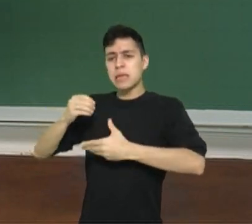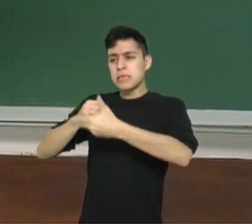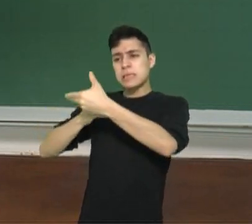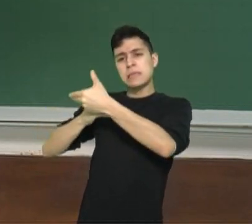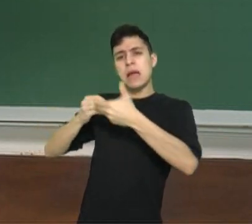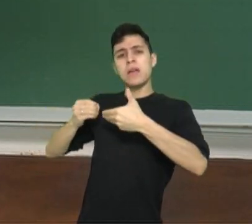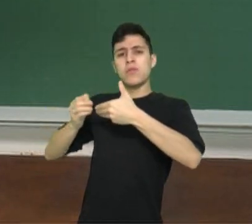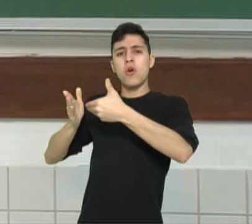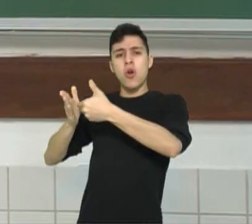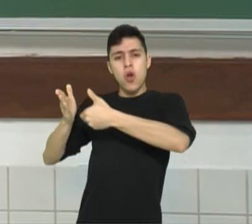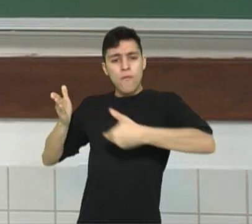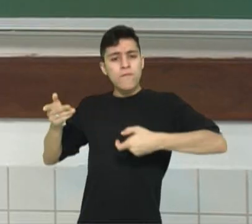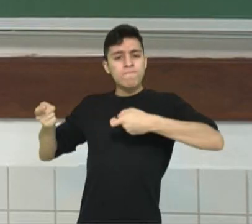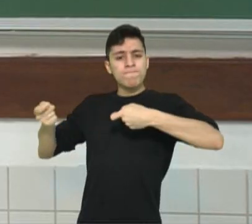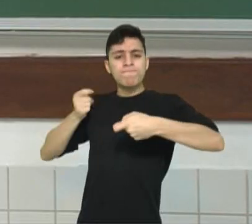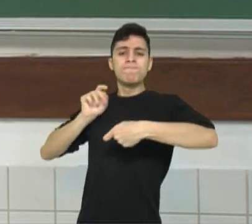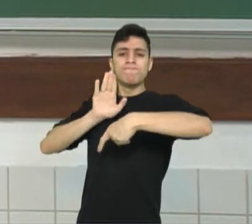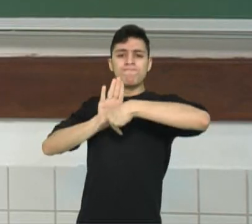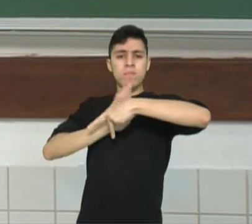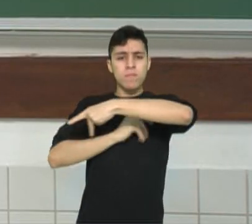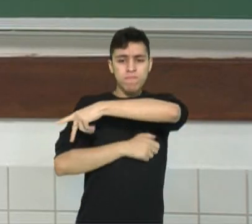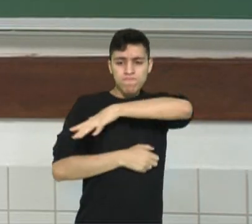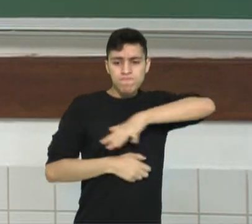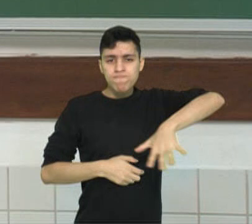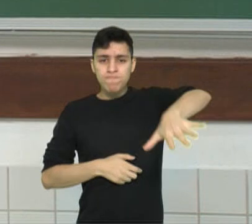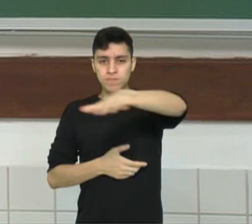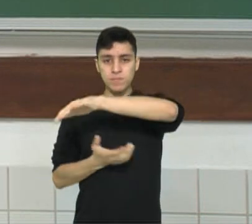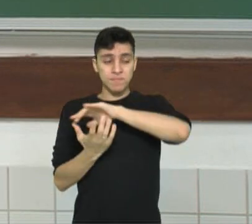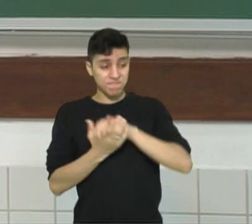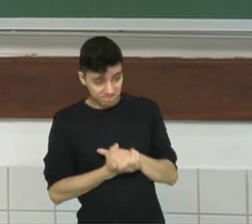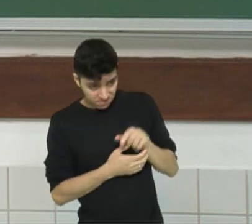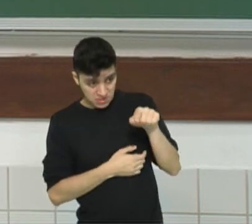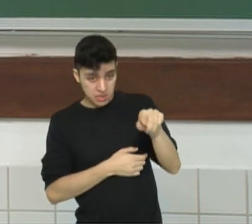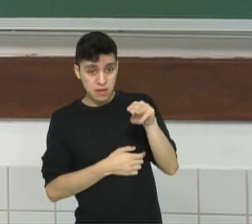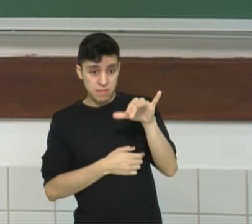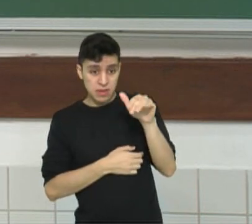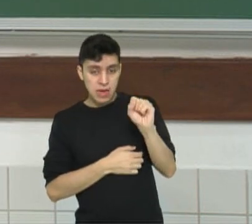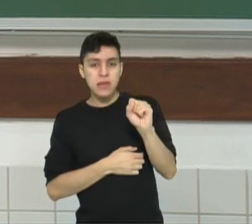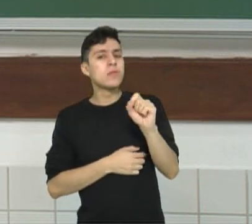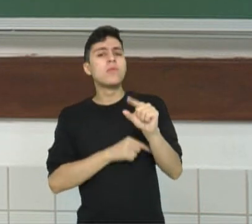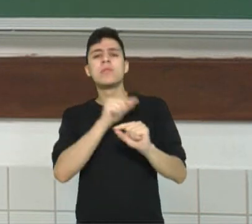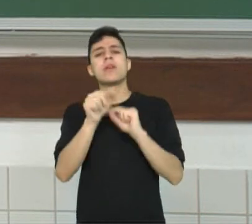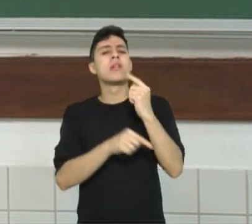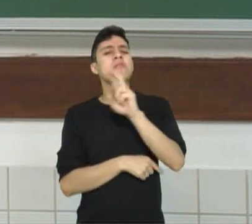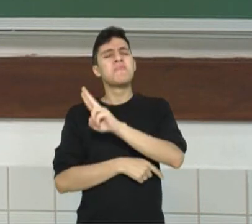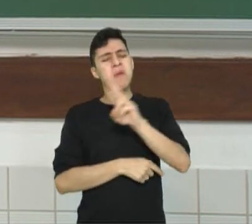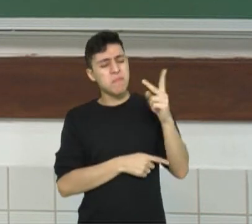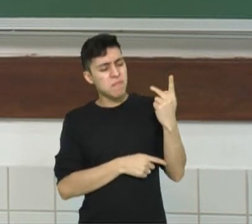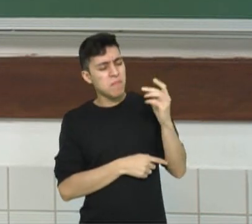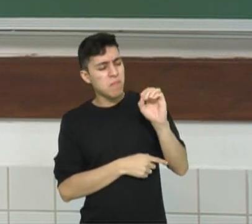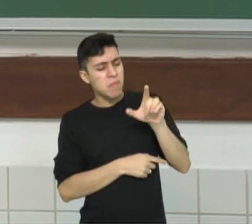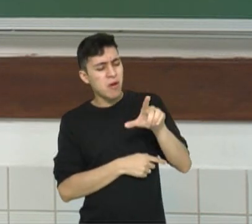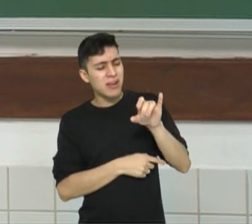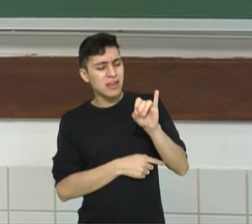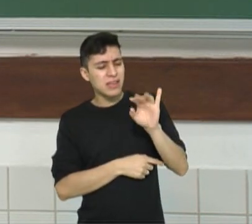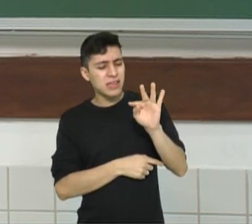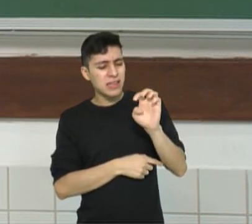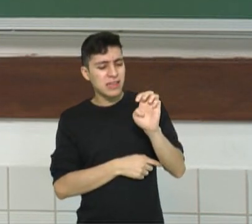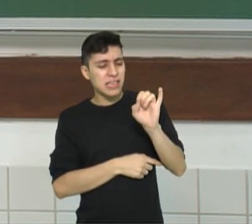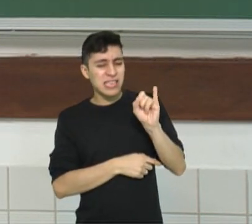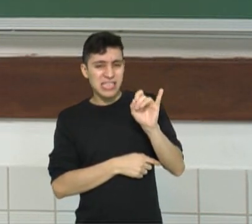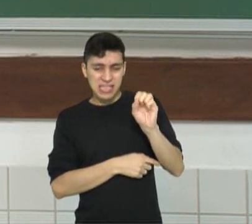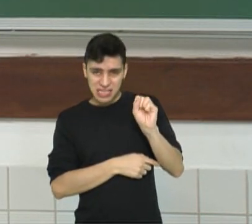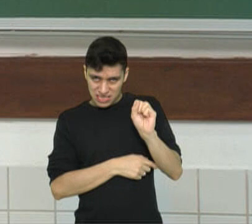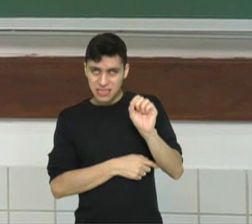próprio. Os maias, pessoal, eles eram politeístas, ou seja, eles acreditavam em vários